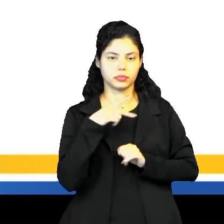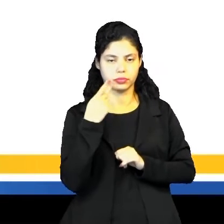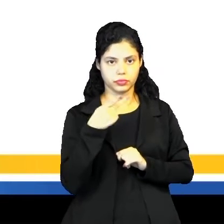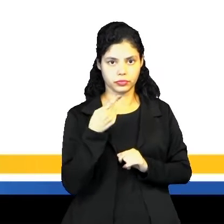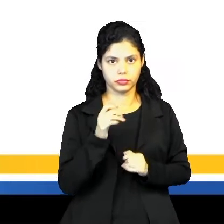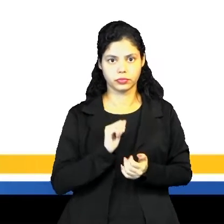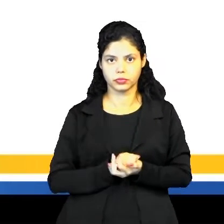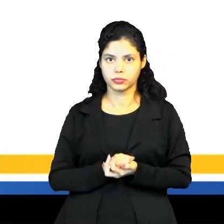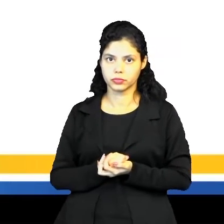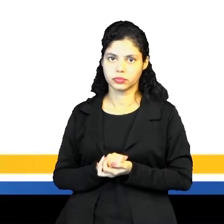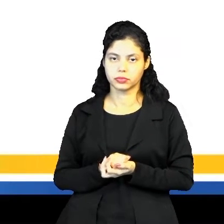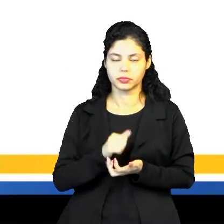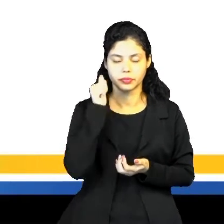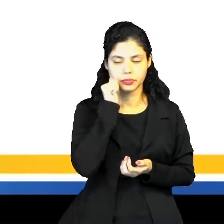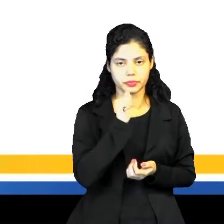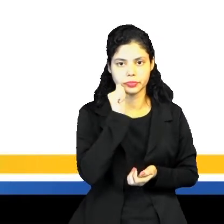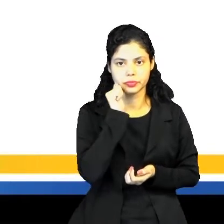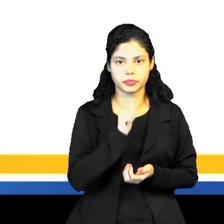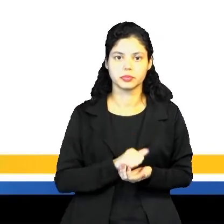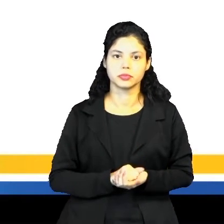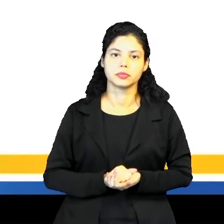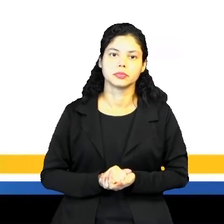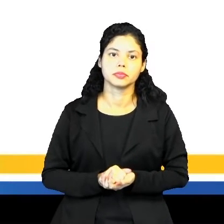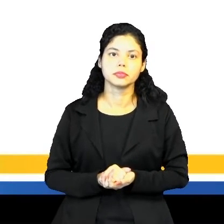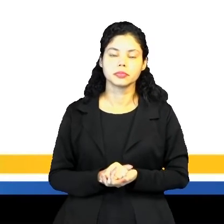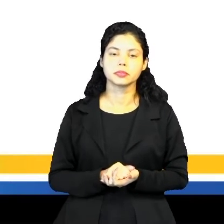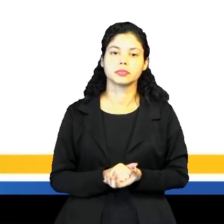falando dessa mulher, né?